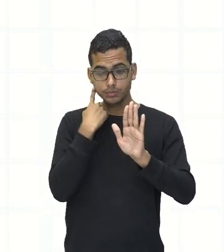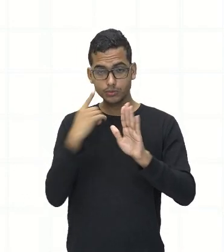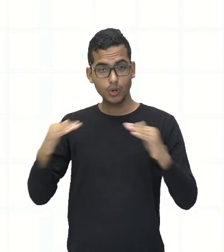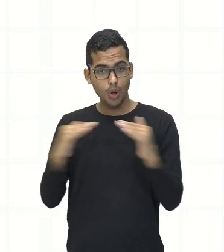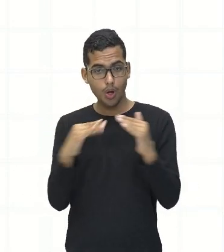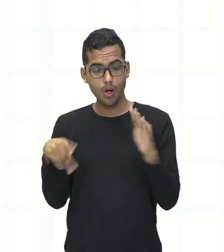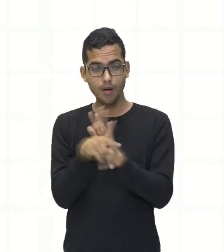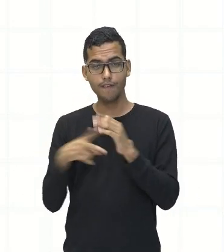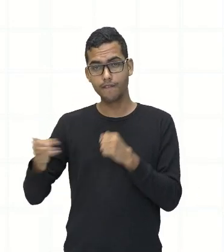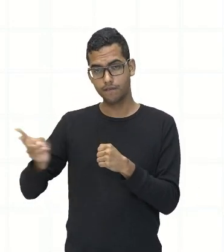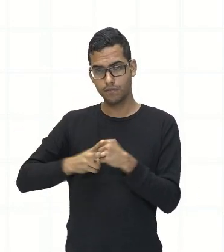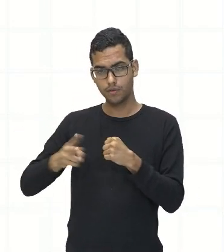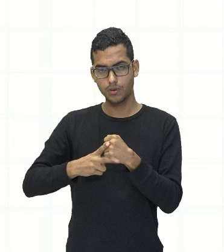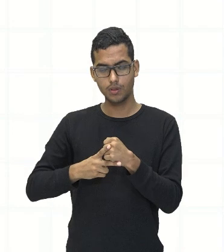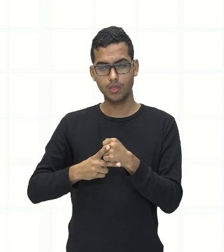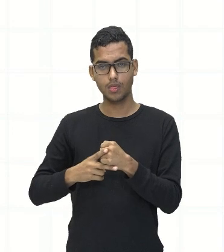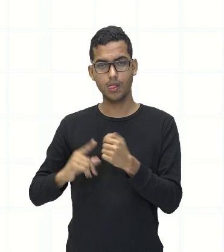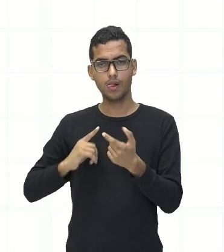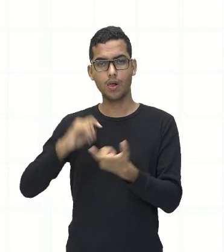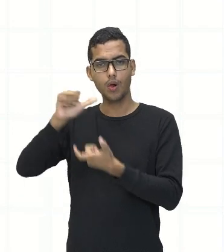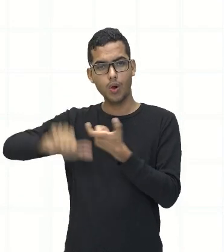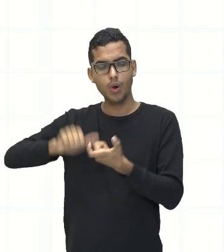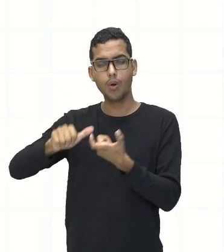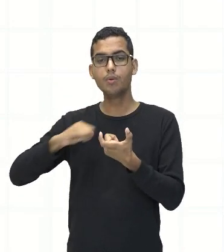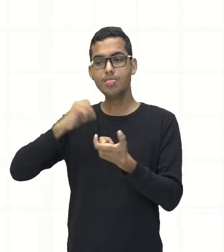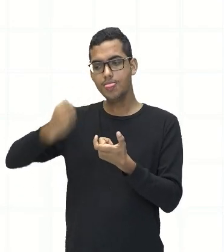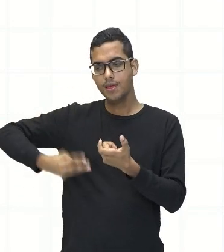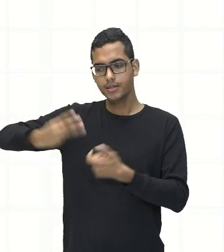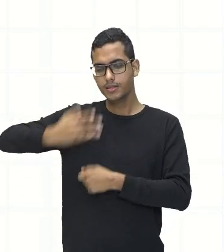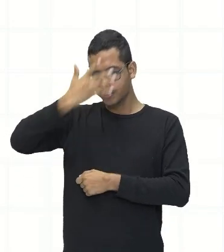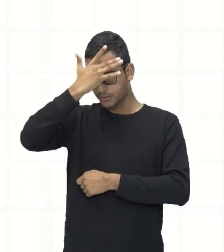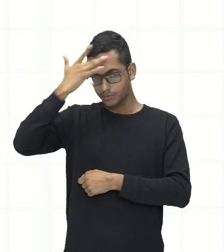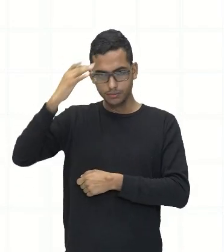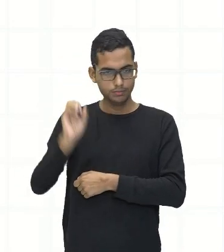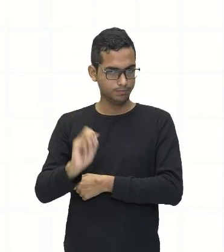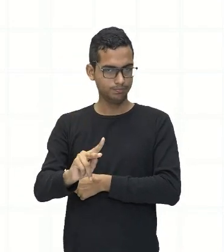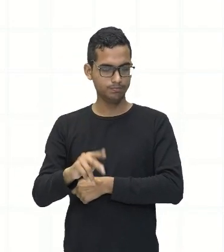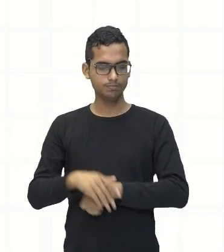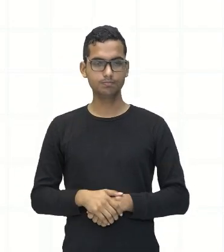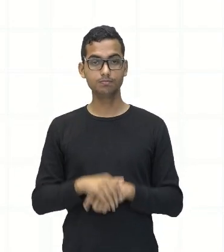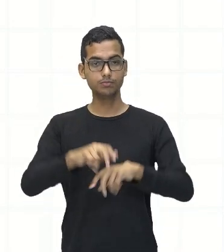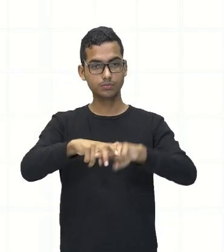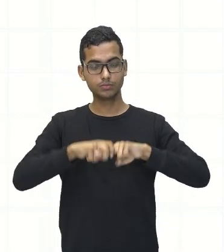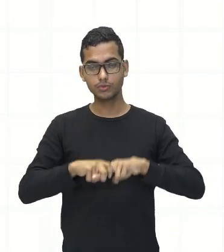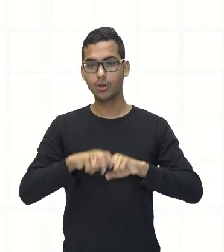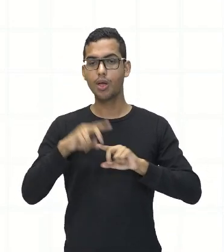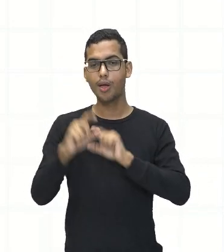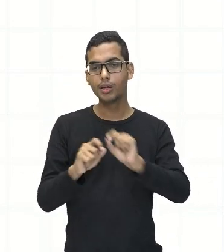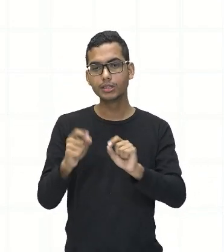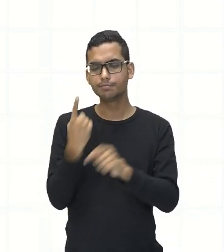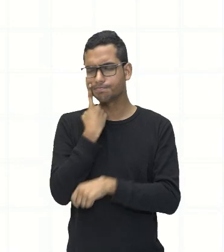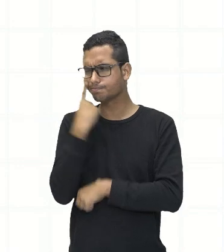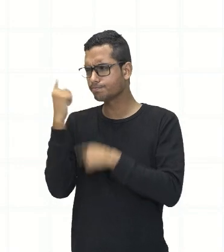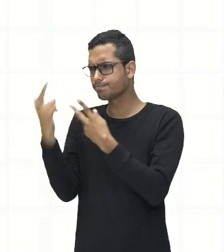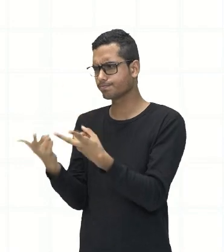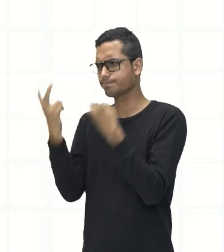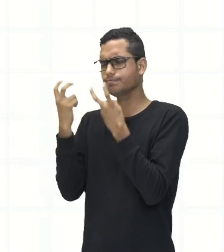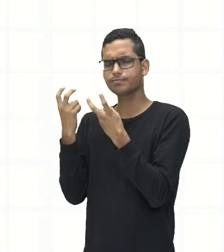são flexionados na terceira pessoa, tá? Então, por isso é que a gente vai observar que